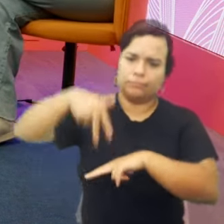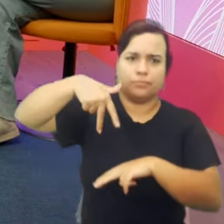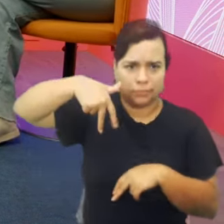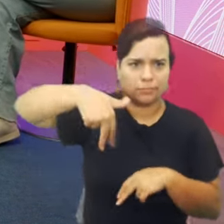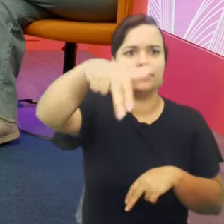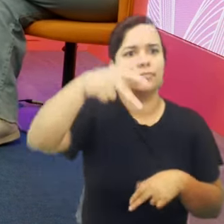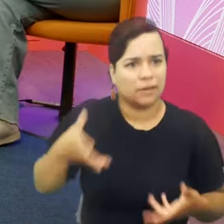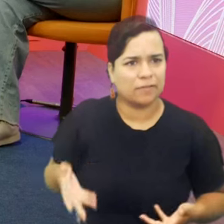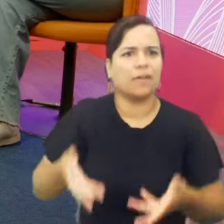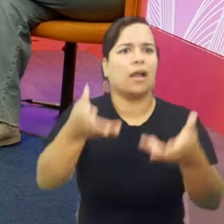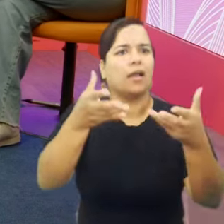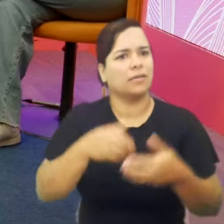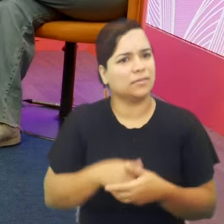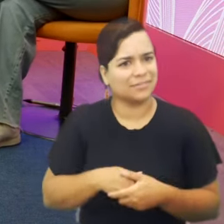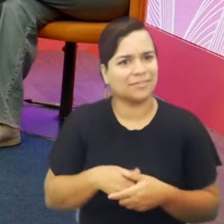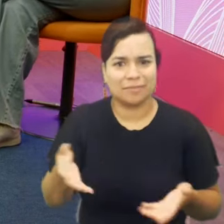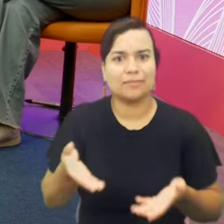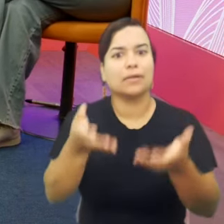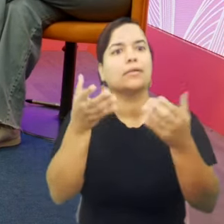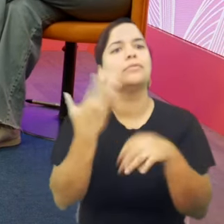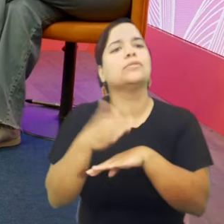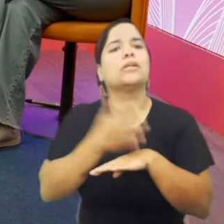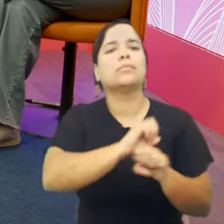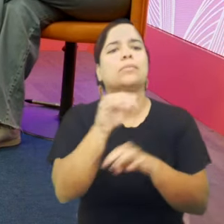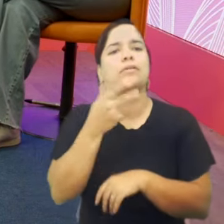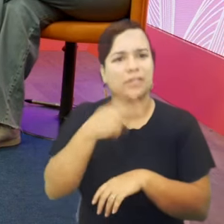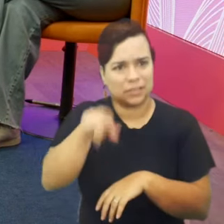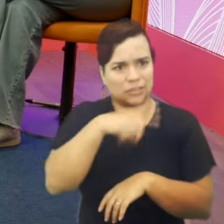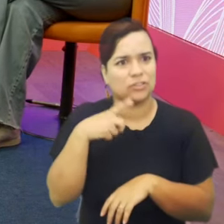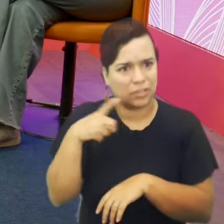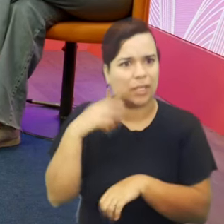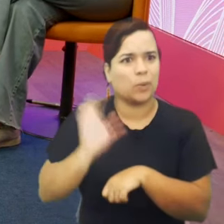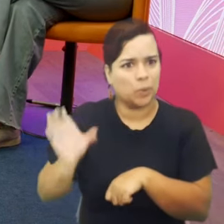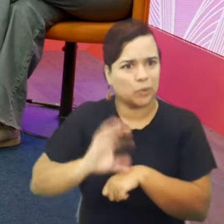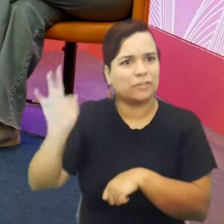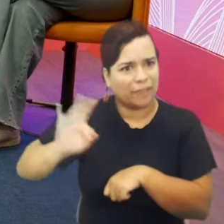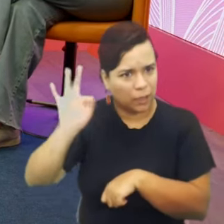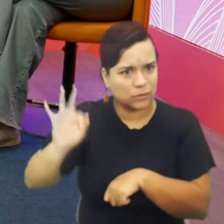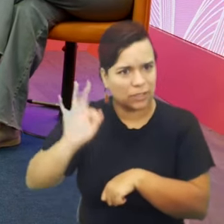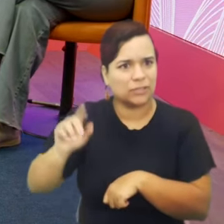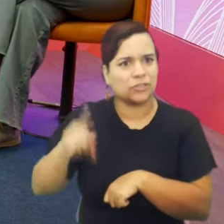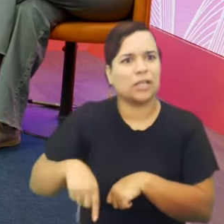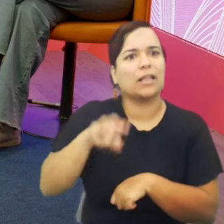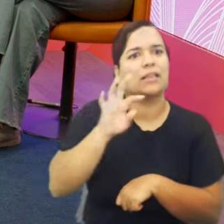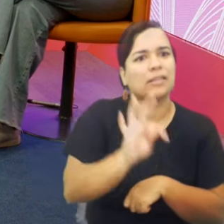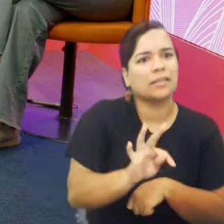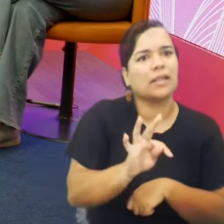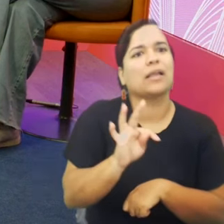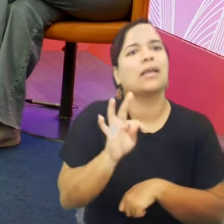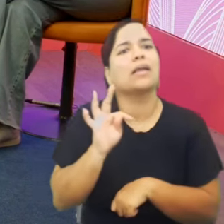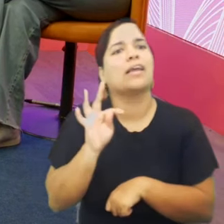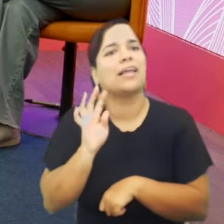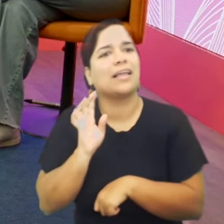curso de Harvard. Eu falo, né? Quando eu dava treinamento, eu falava, e aí, galera, vocês têm o curso de Harvard? O TBN, tira a bunda